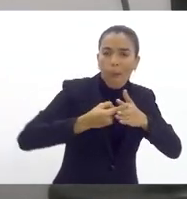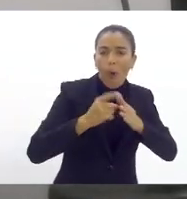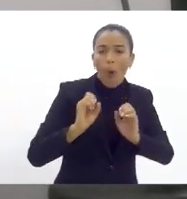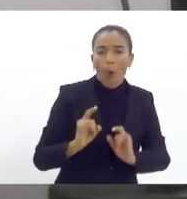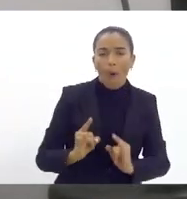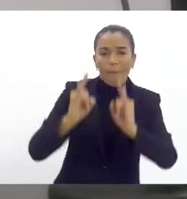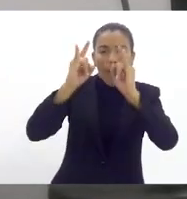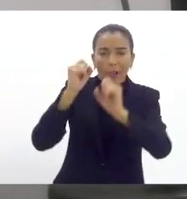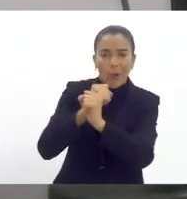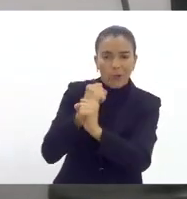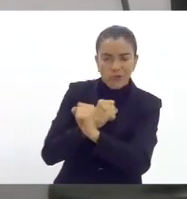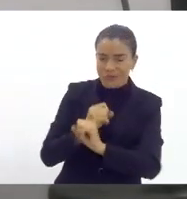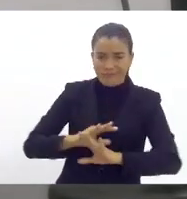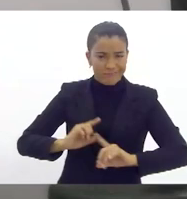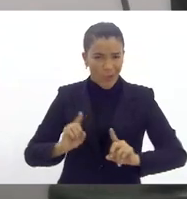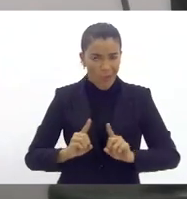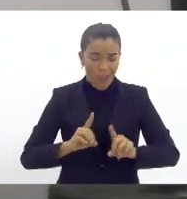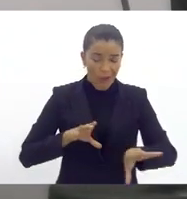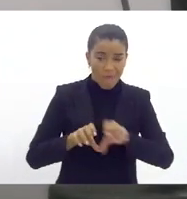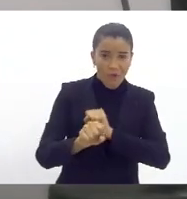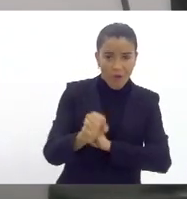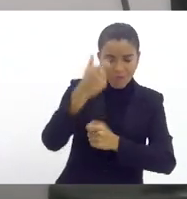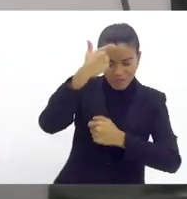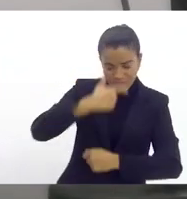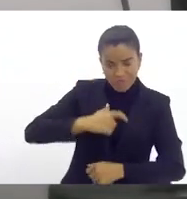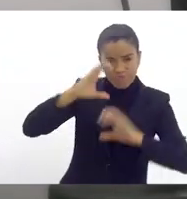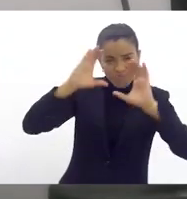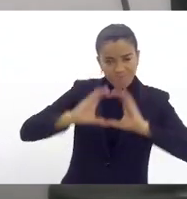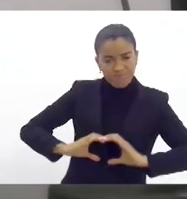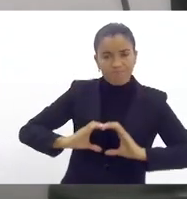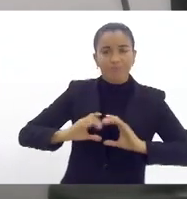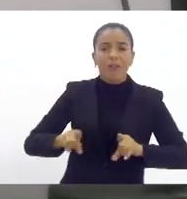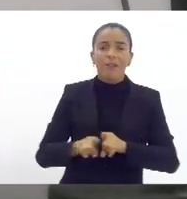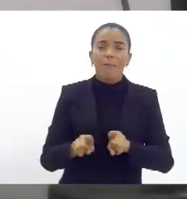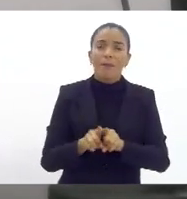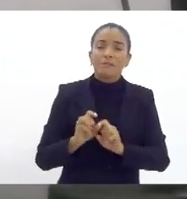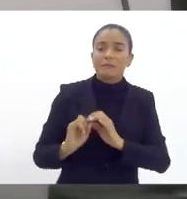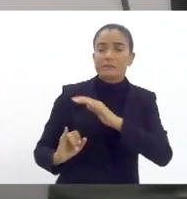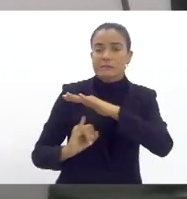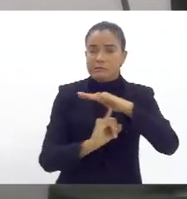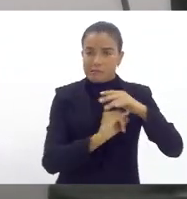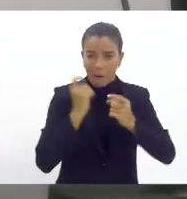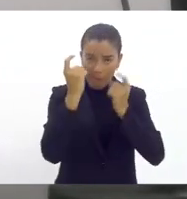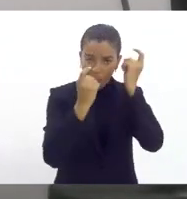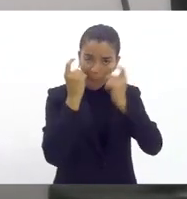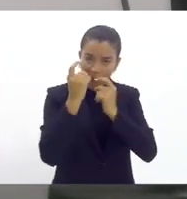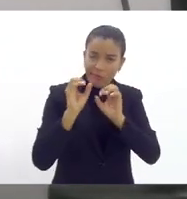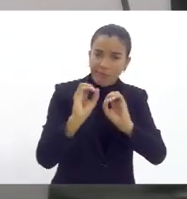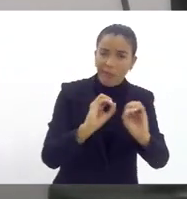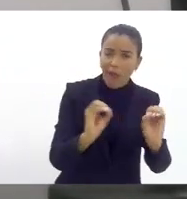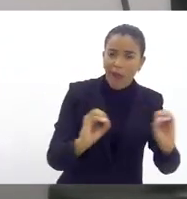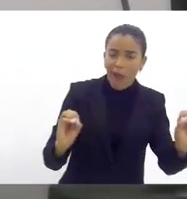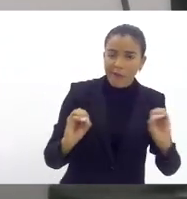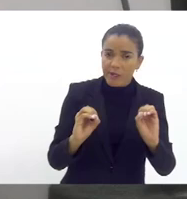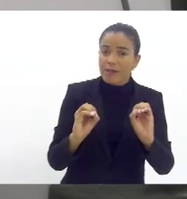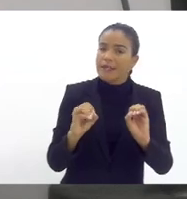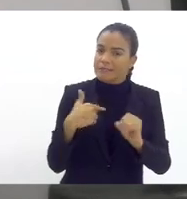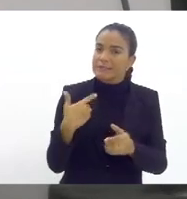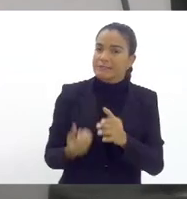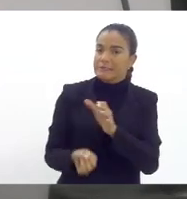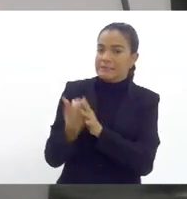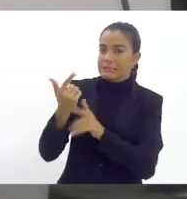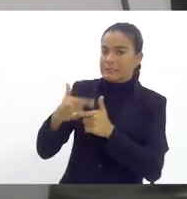prédio Não é só para isso é a nossa formação do ser e se a instituição ela não tá preocupada também com isso a gente tem um problema